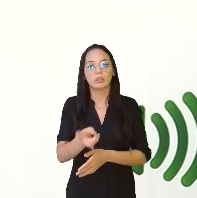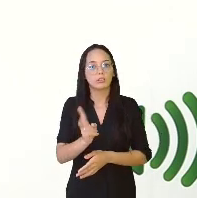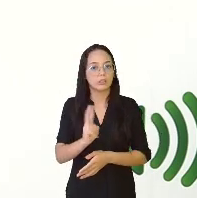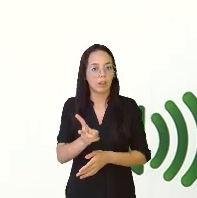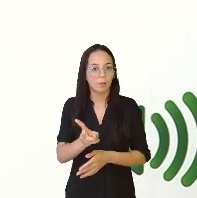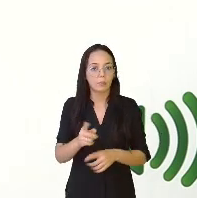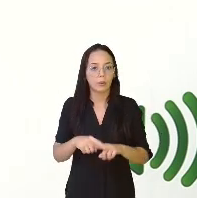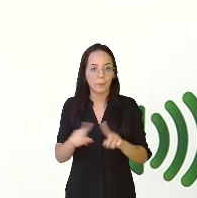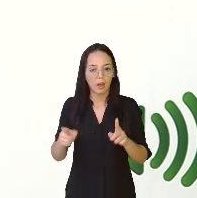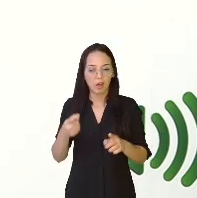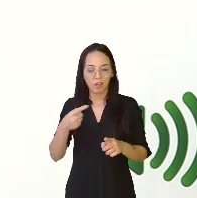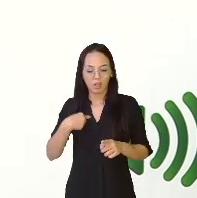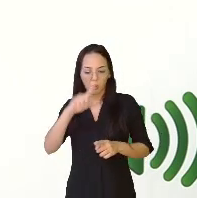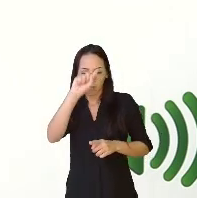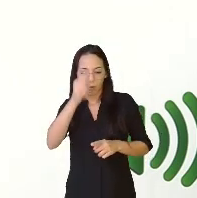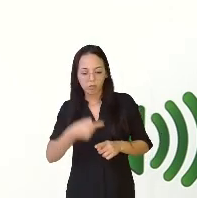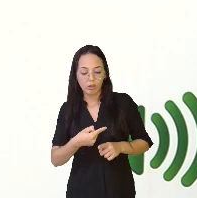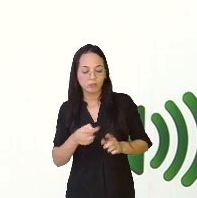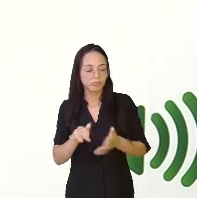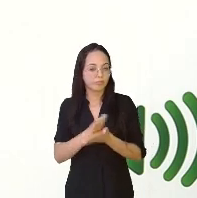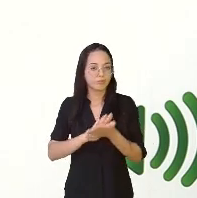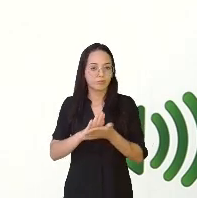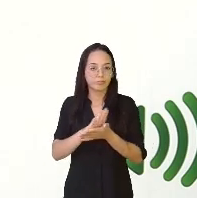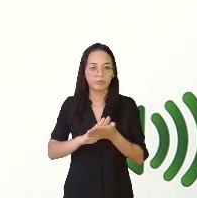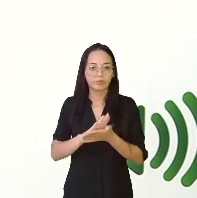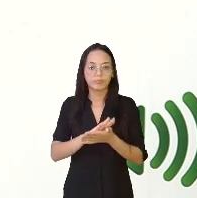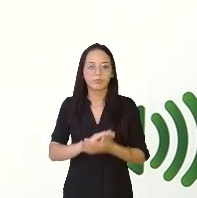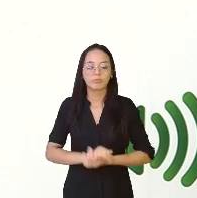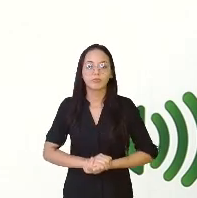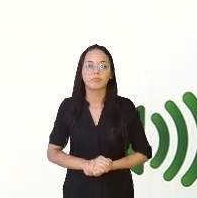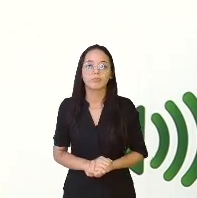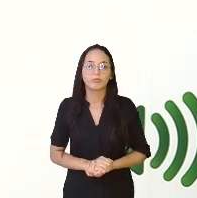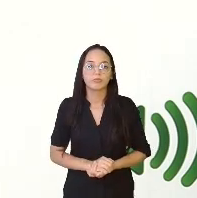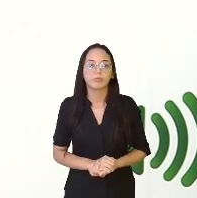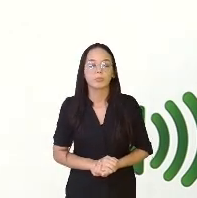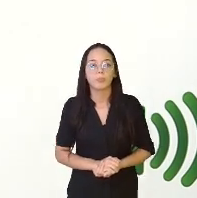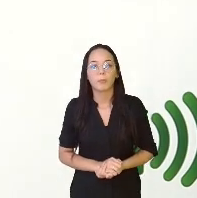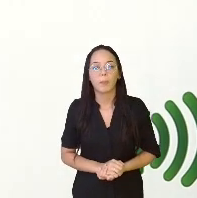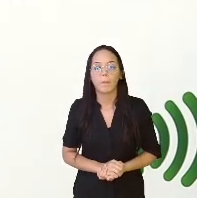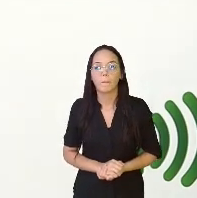sem a nossa permissão. A gente queira ou não.